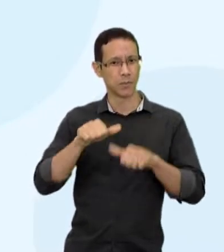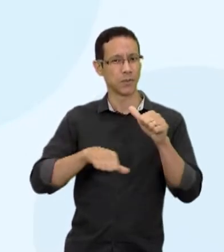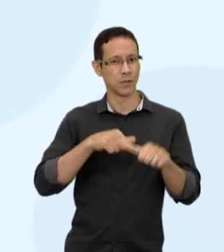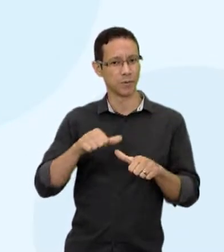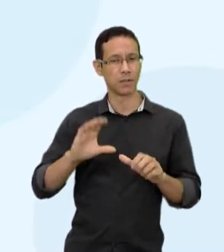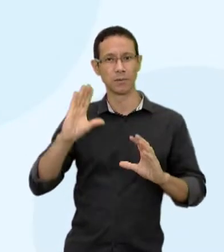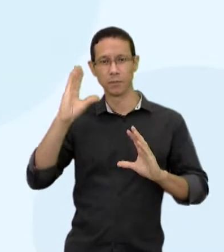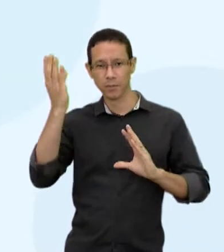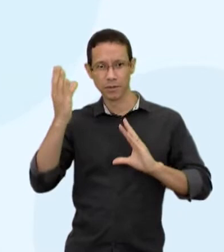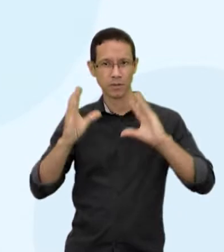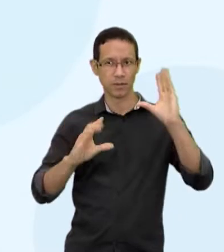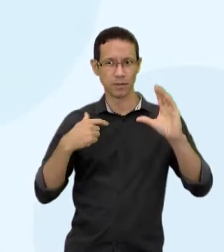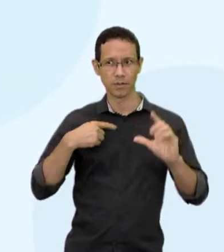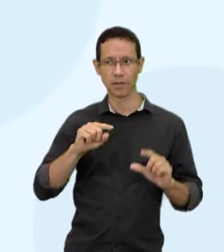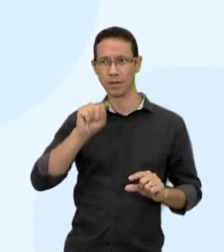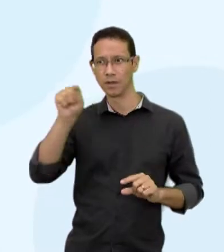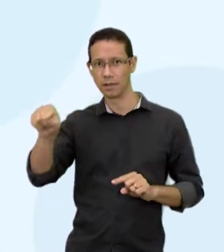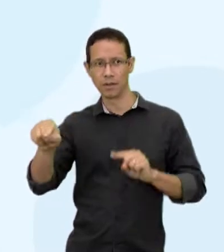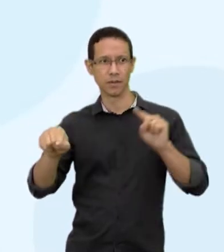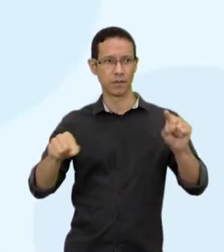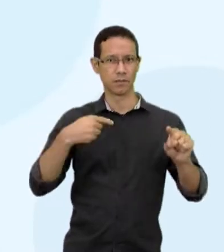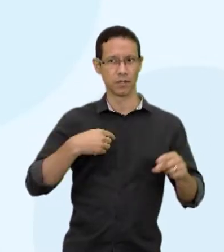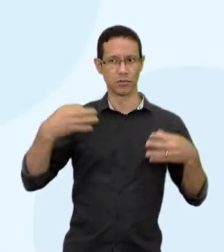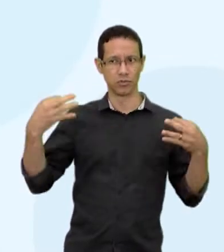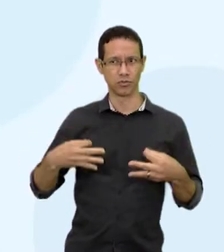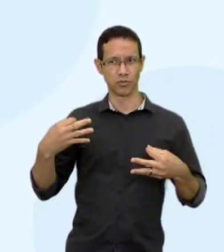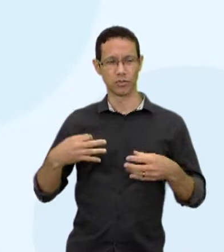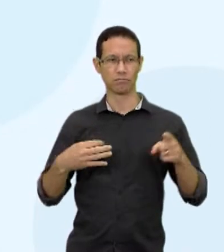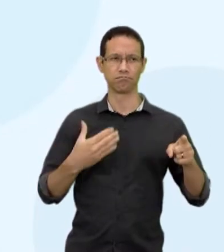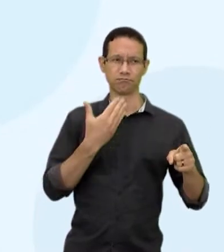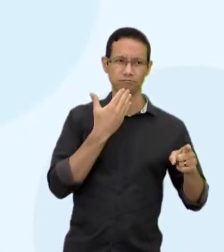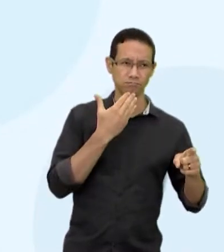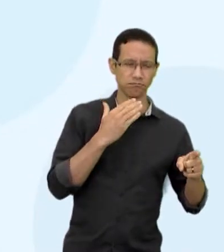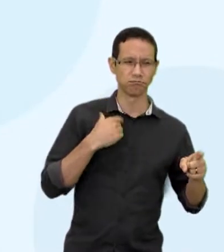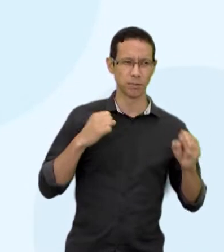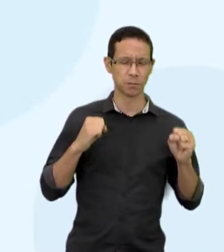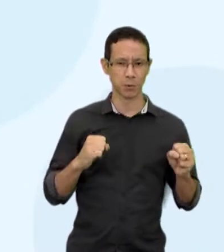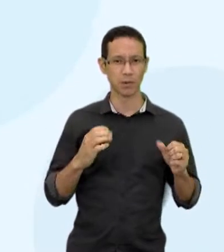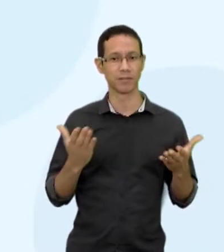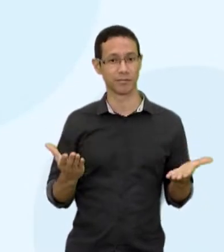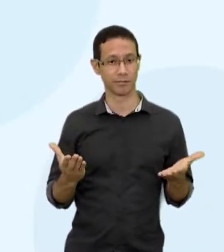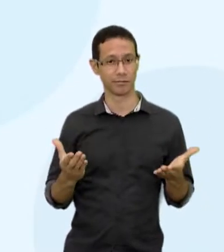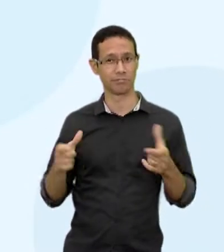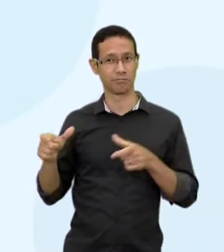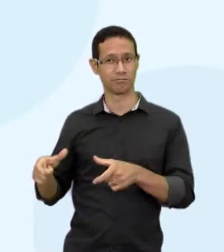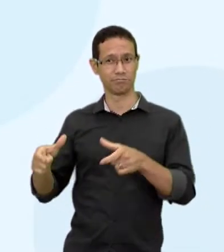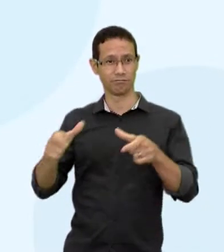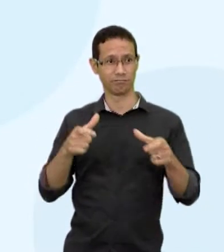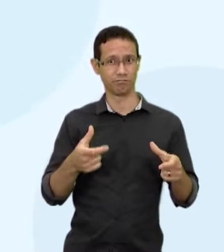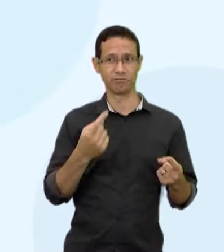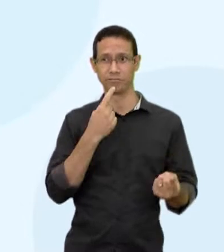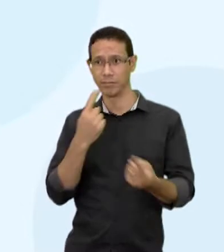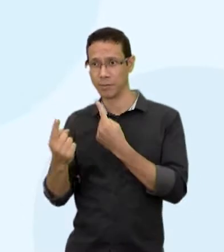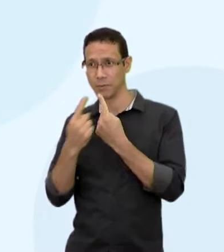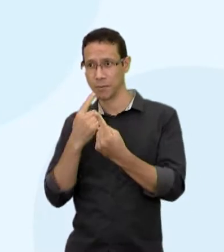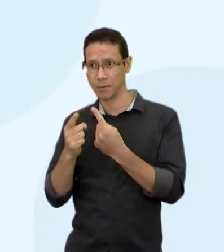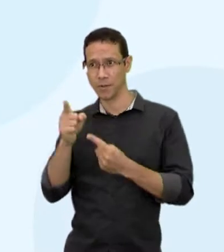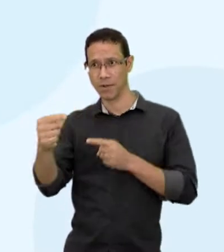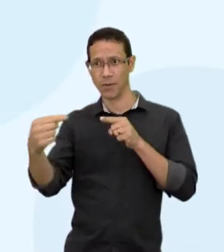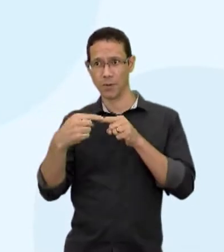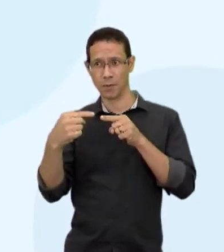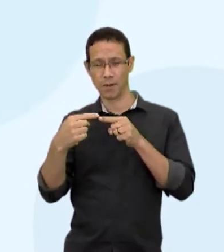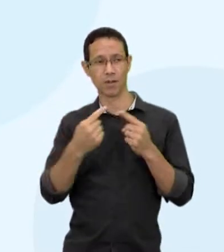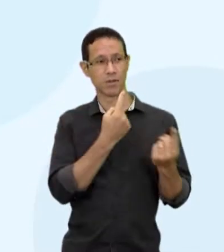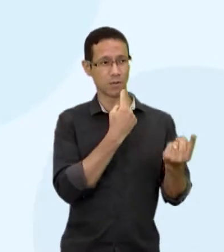situação em que está, mais formal ou mais informal, conforme quem sejam seus interlocutores, né? Então, com quem a gente